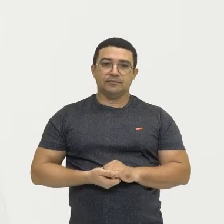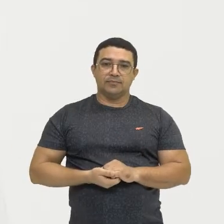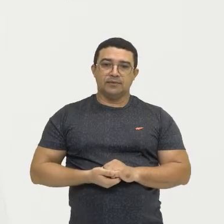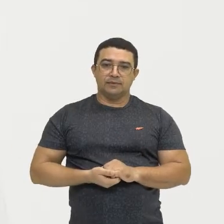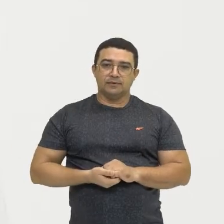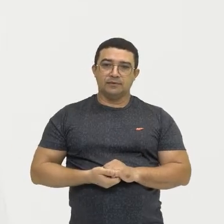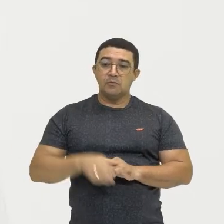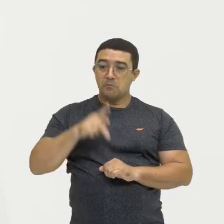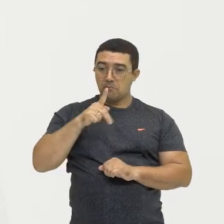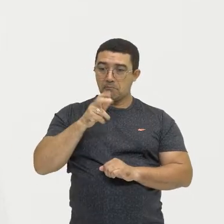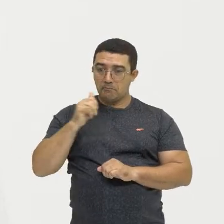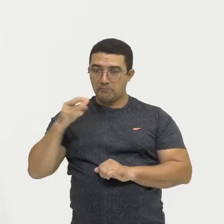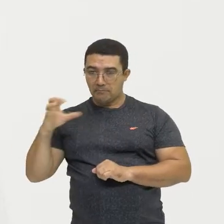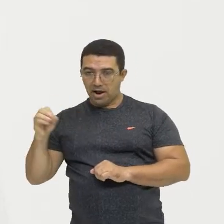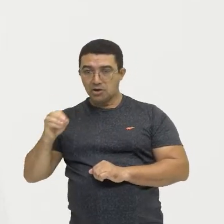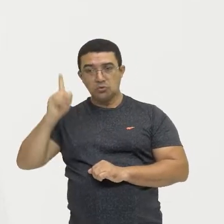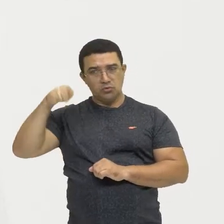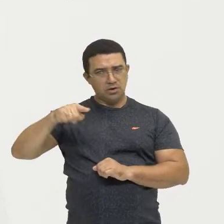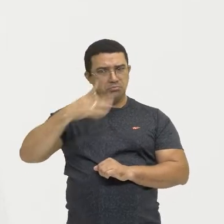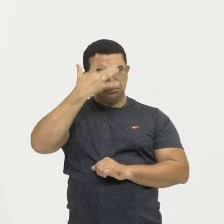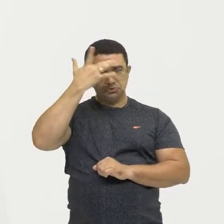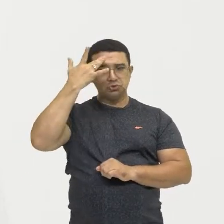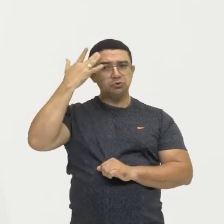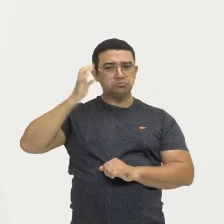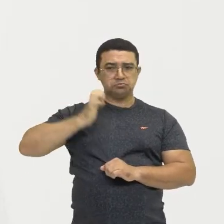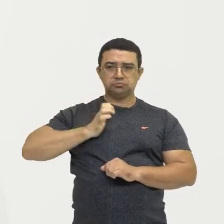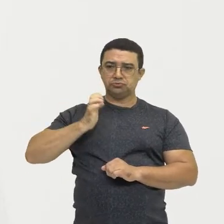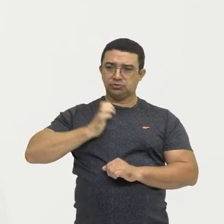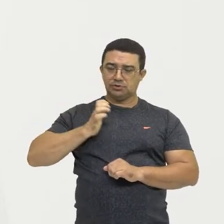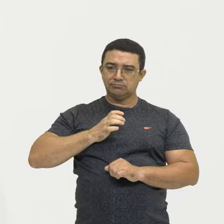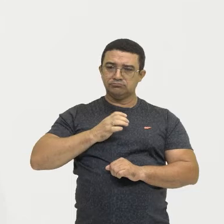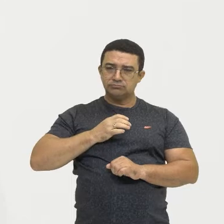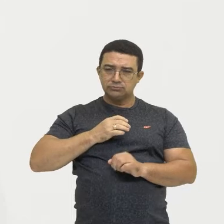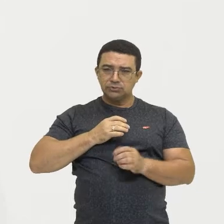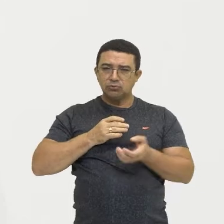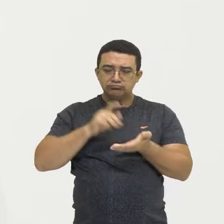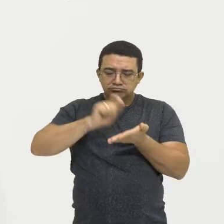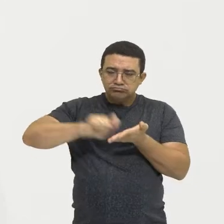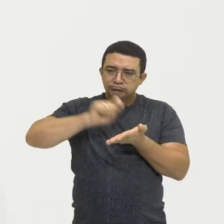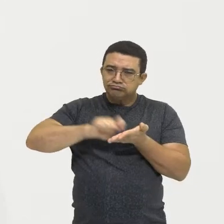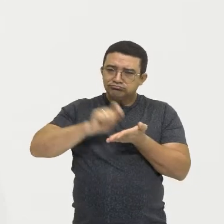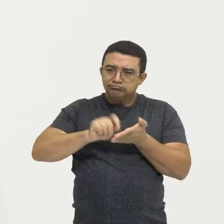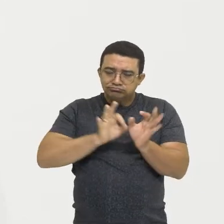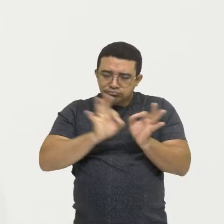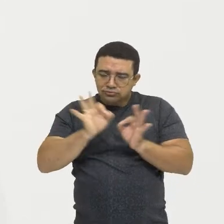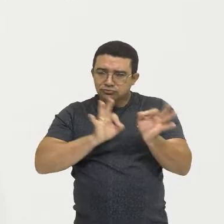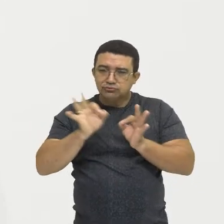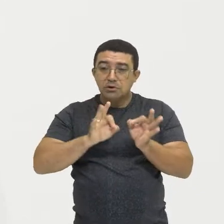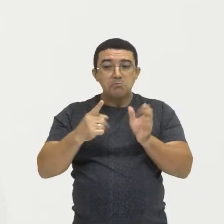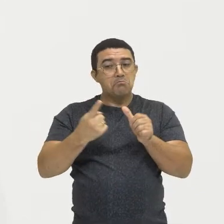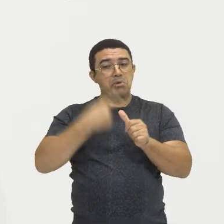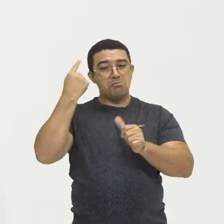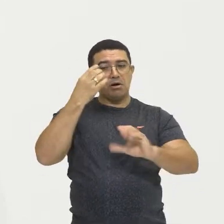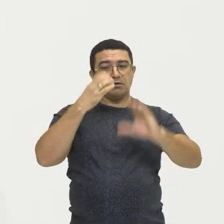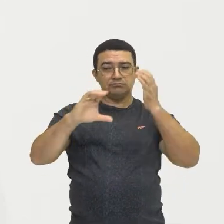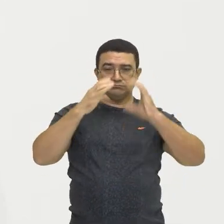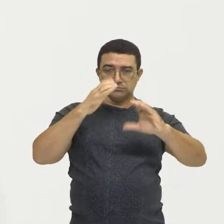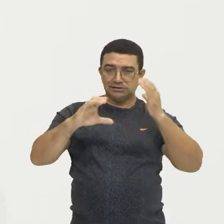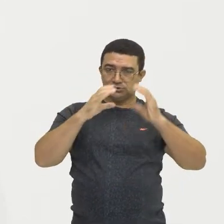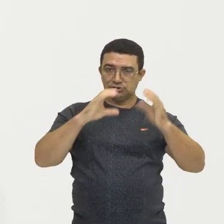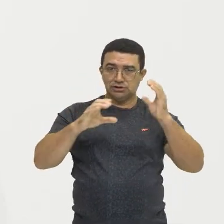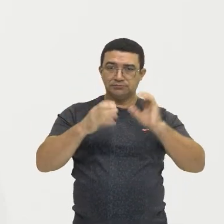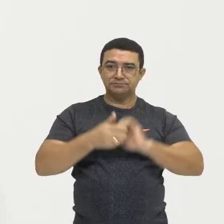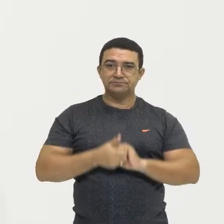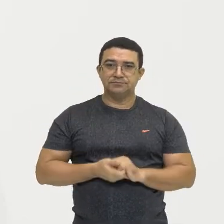o Paio Soares de Taveróis era um nobre, né? E compôs, então, essa primeira cantiga, chamada Cantiga da Garvaia